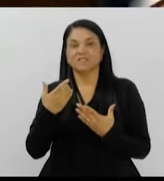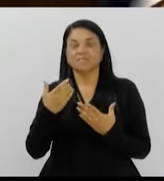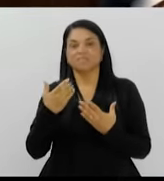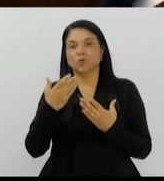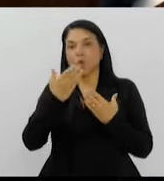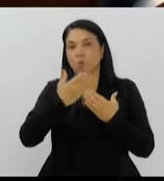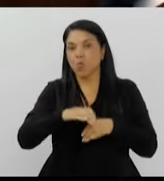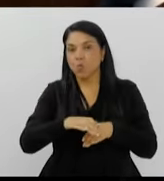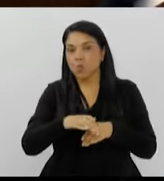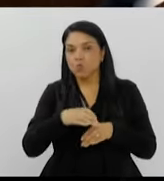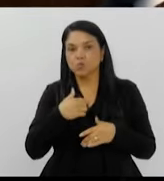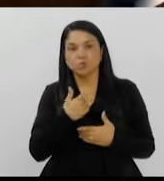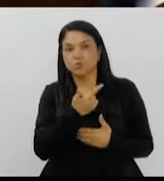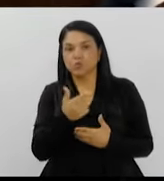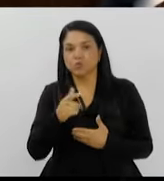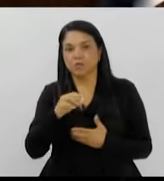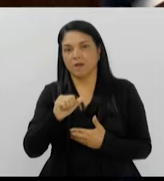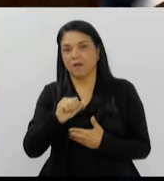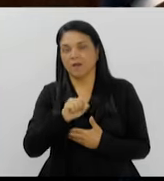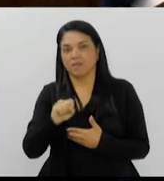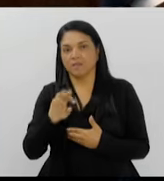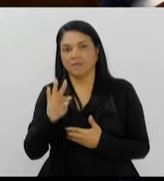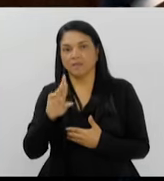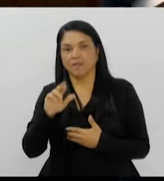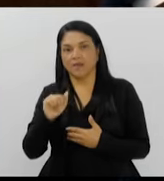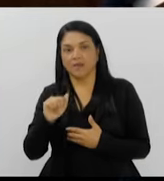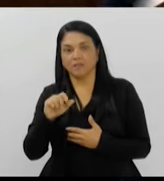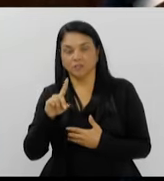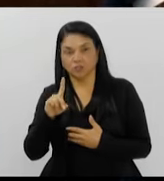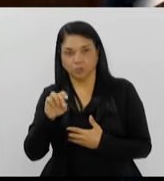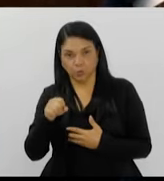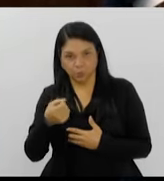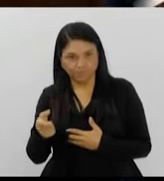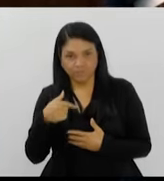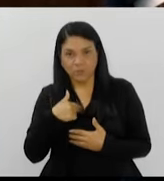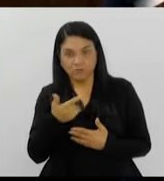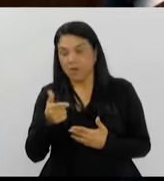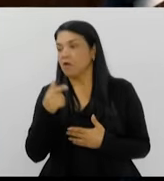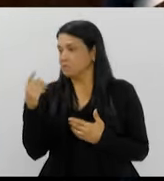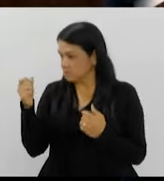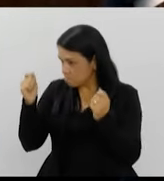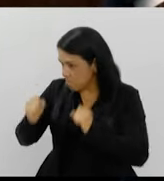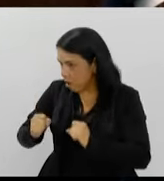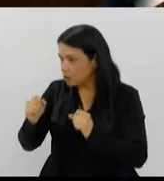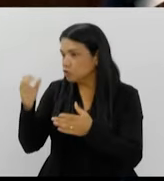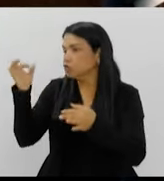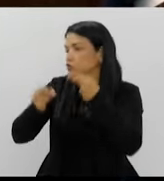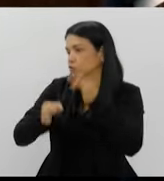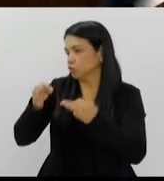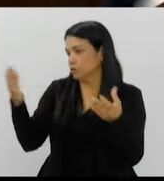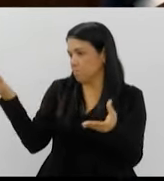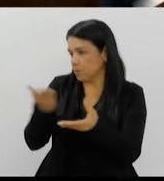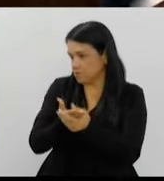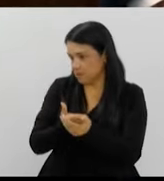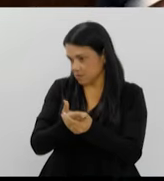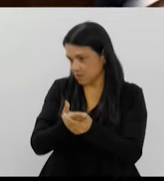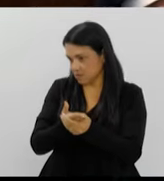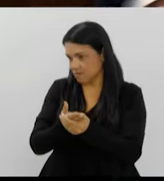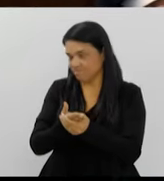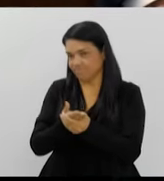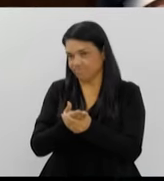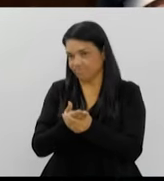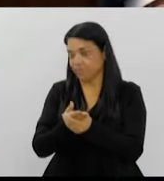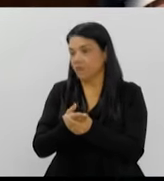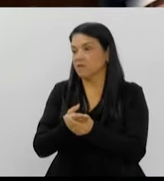tá explicado pessoal Então agora vocês podem entrar a justiça e vão atrás do que é direito de vocês então dizer que da minha